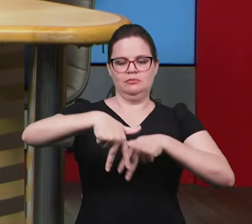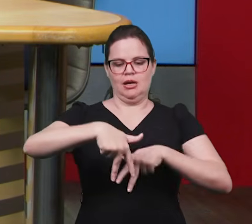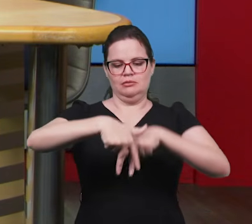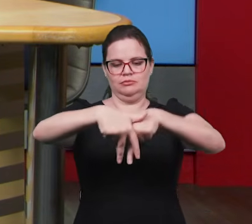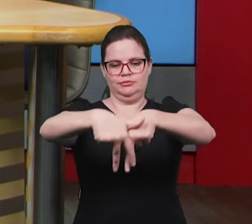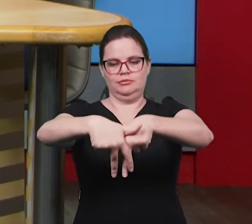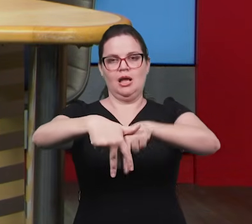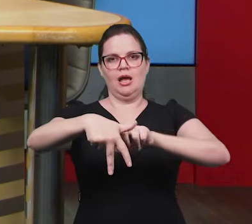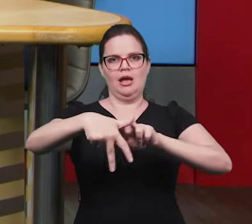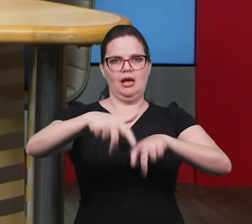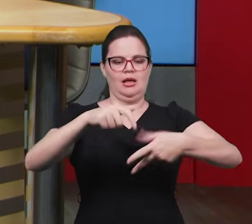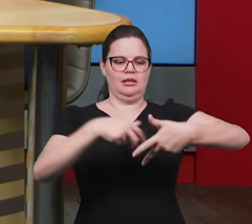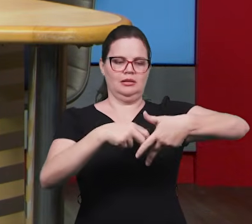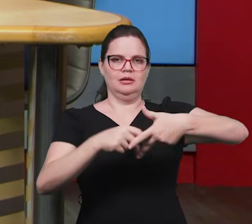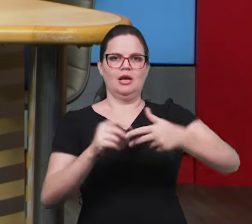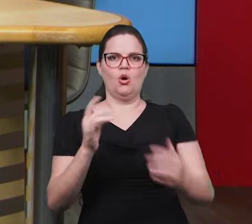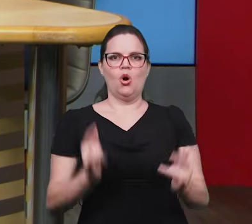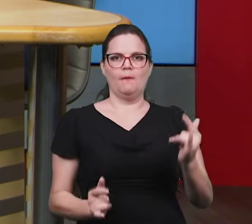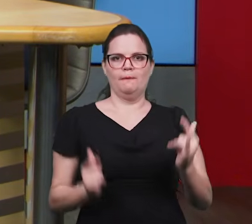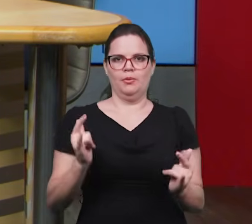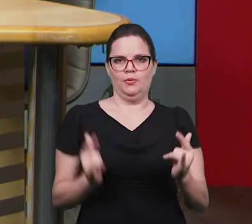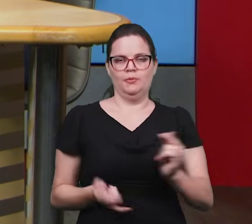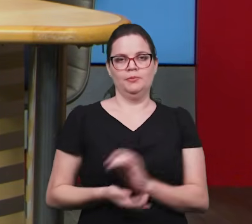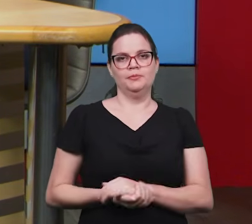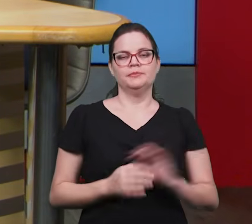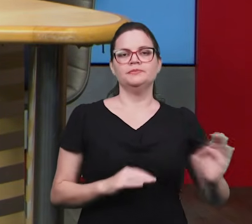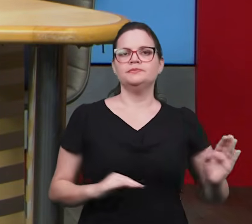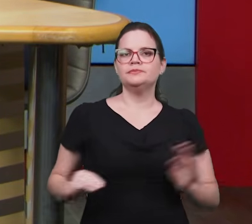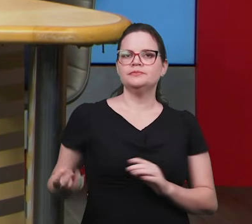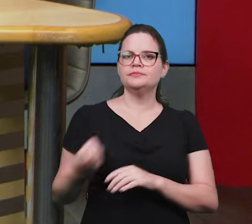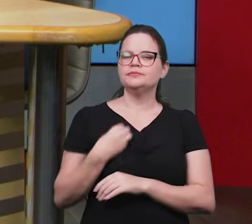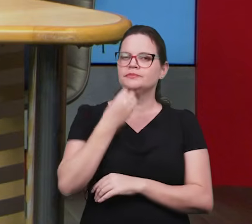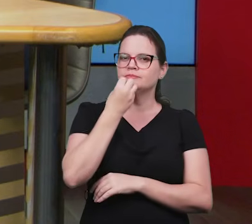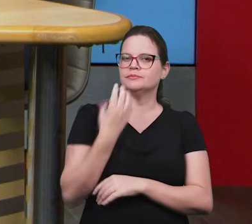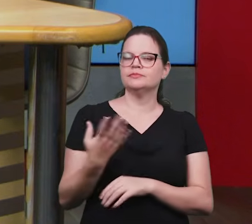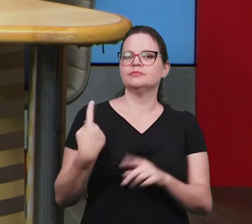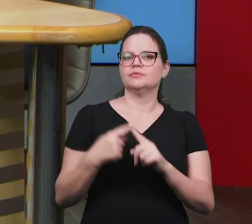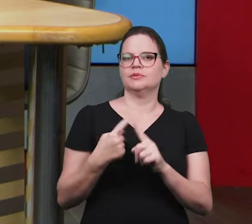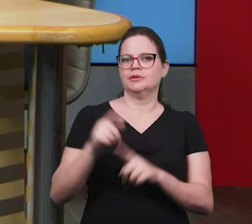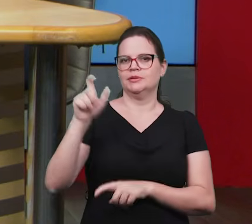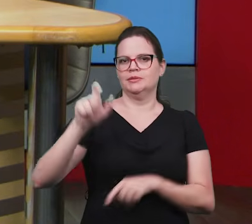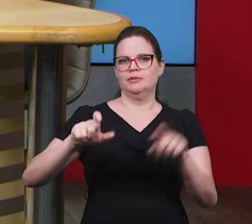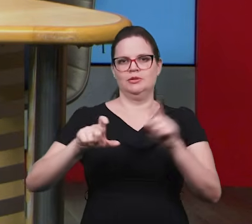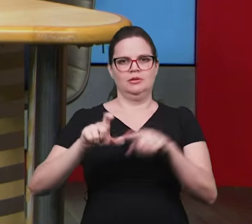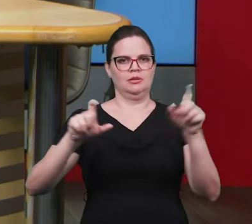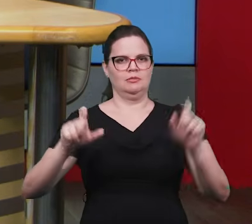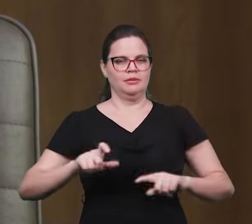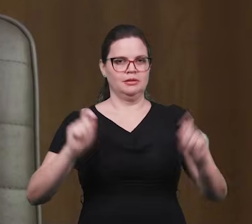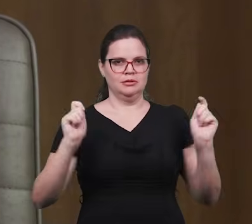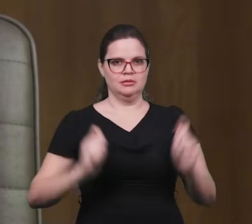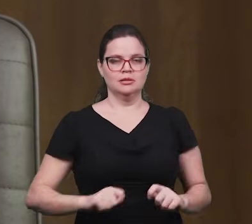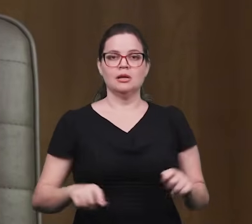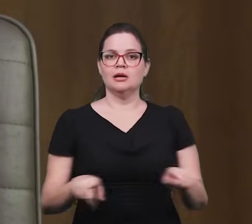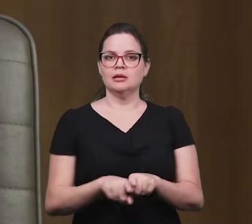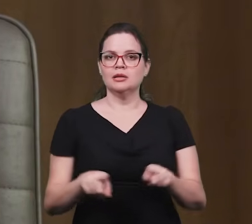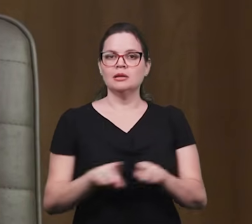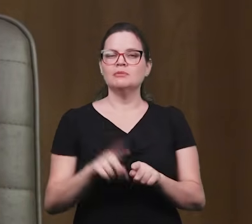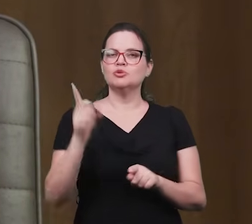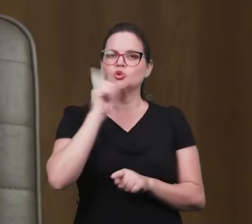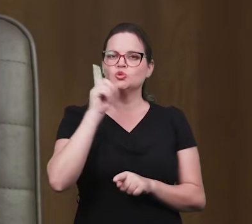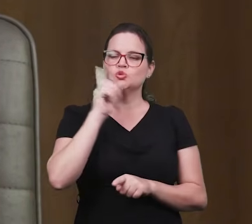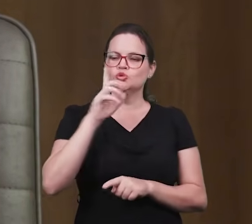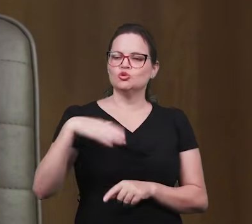exoesqueleto. Isso é muito bom, né? Porque as pessoas vão conquistando, né, a independência nas suas atividades do